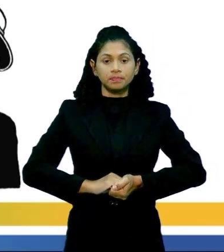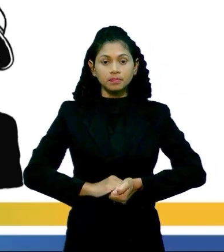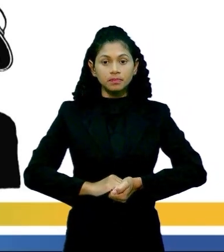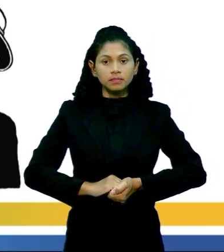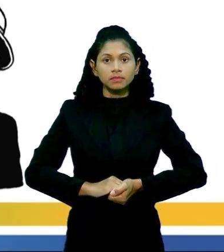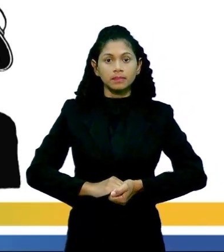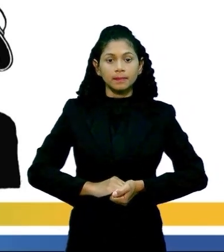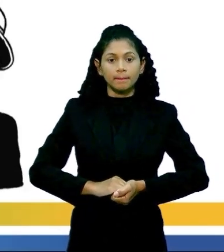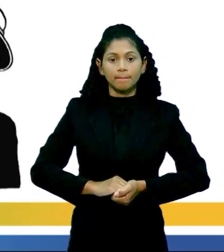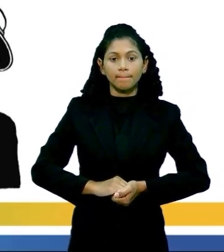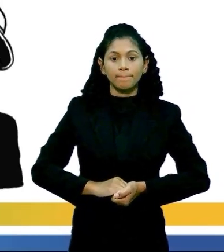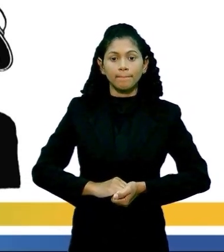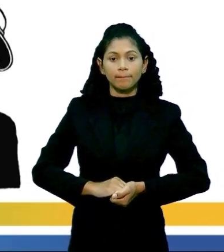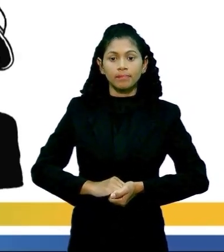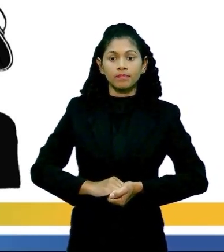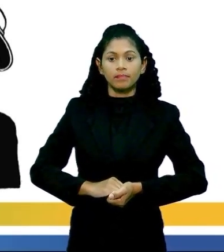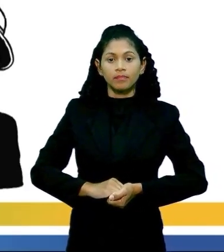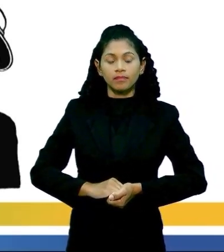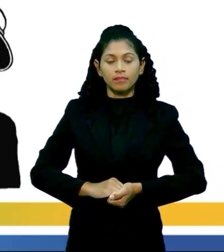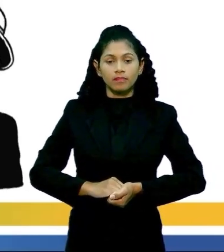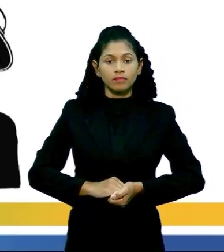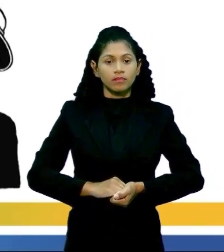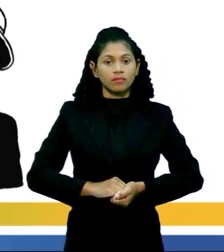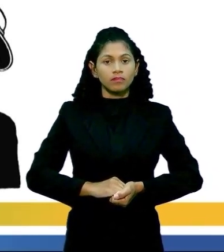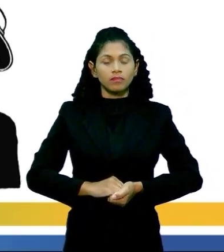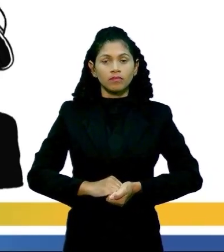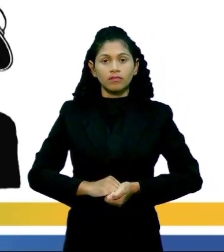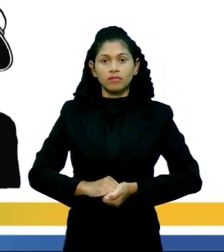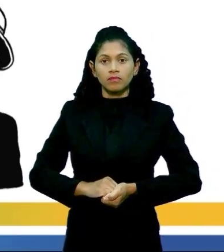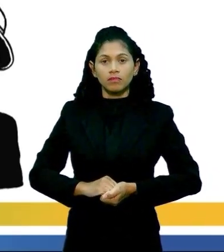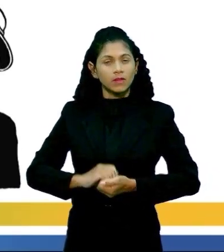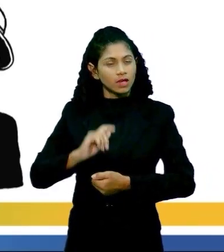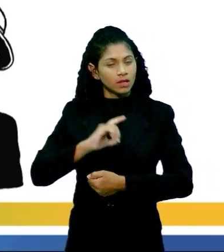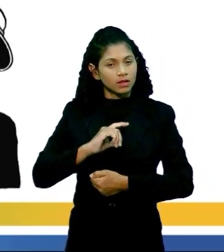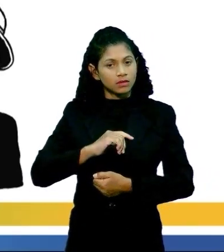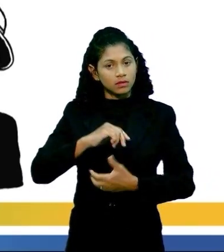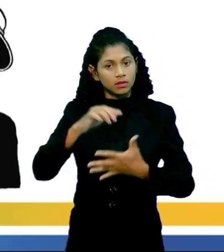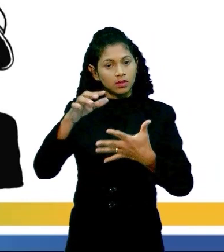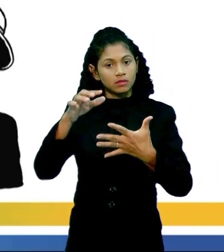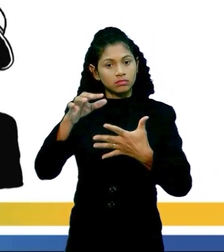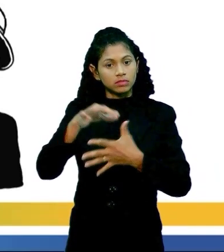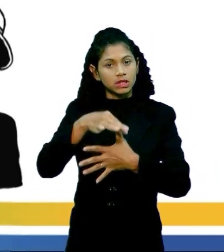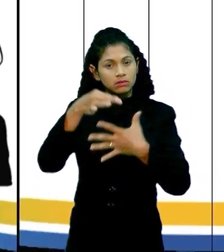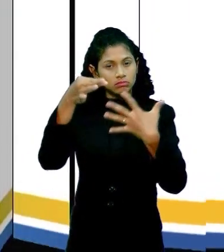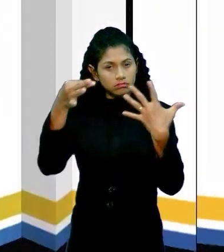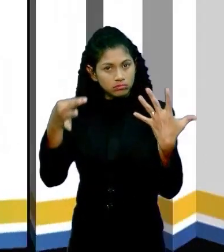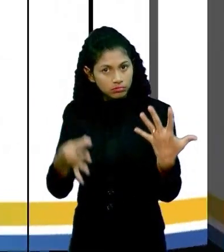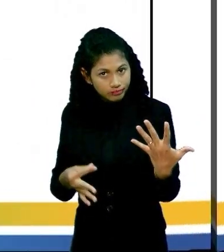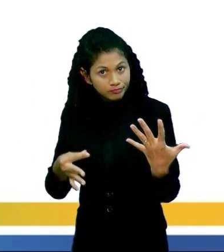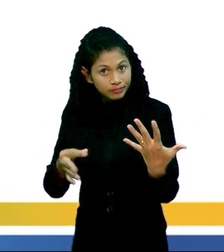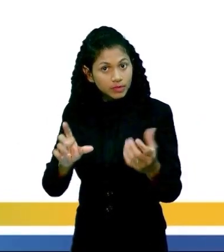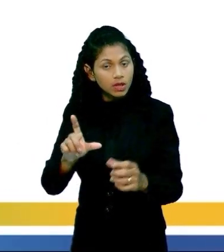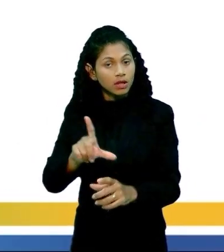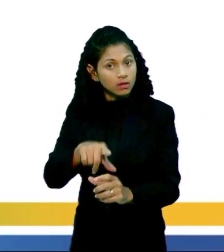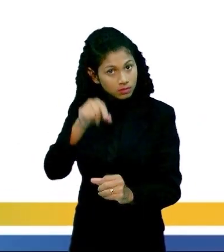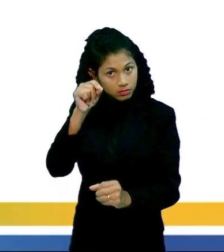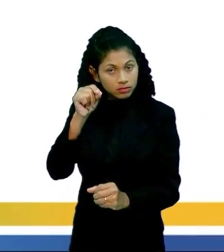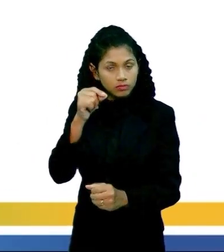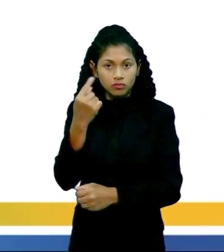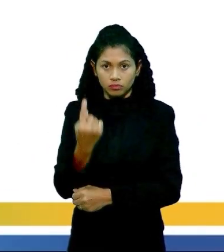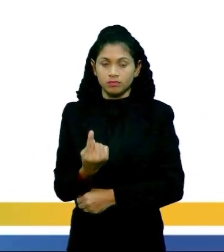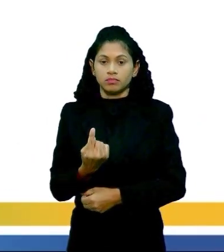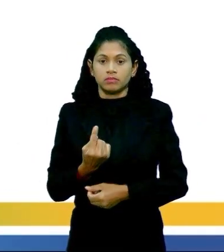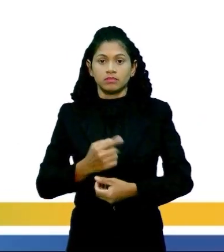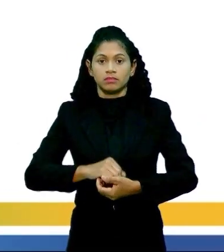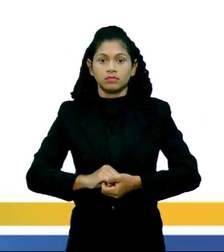e agradecer as pessoas que não fumam, né? Temos aí, essas são assertativas. Então, como eu